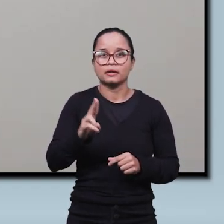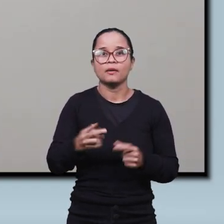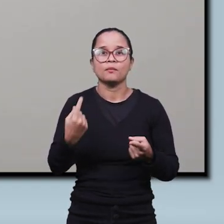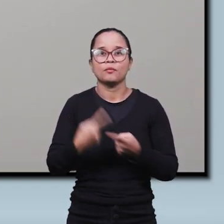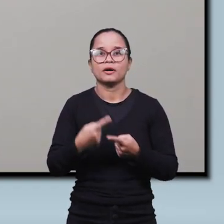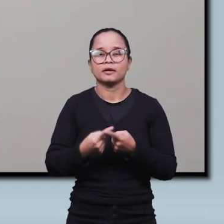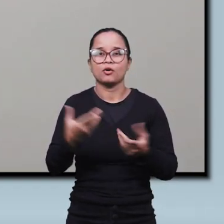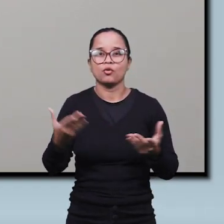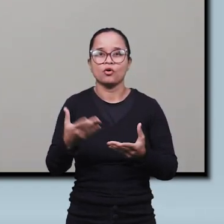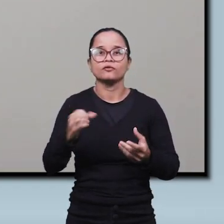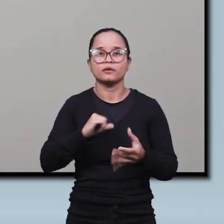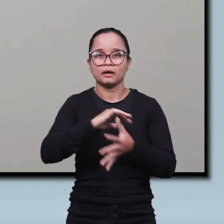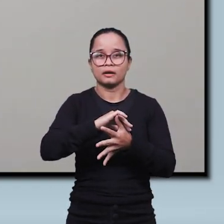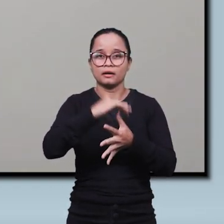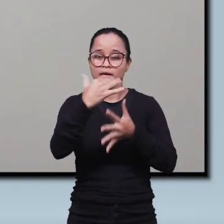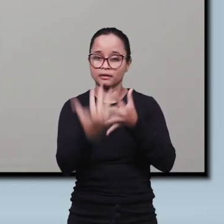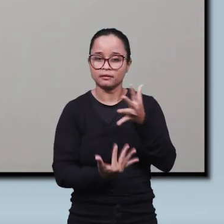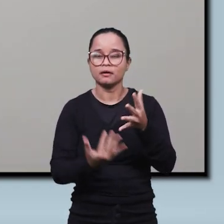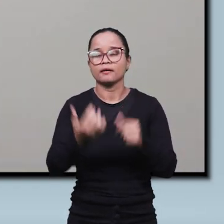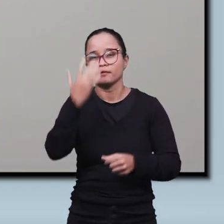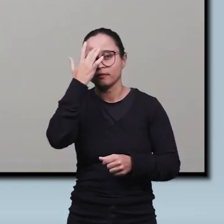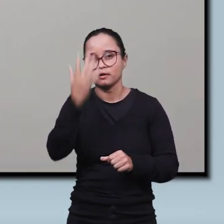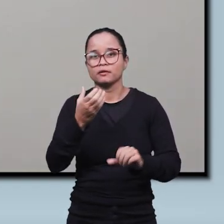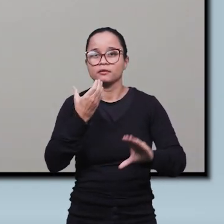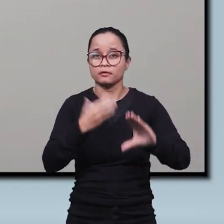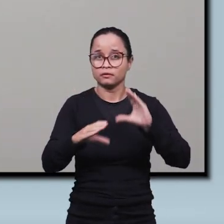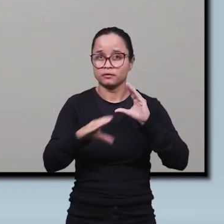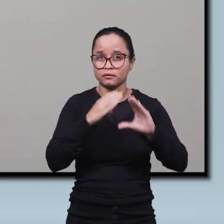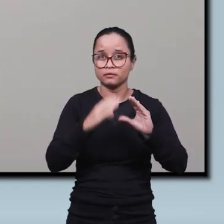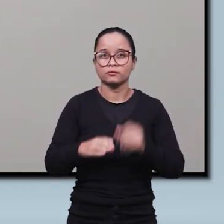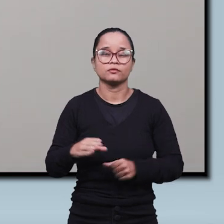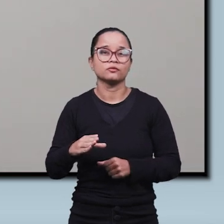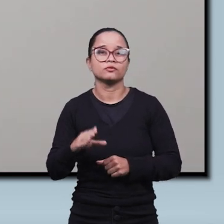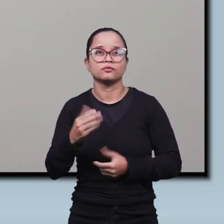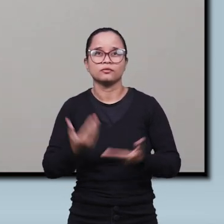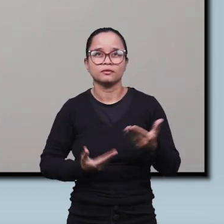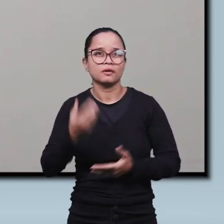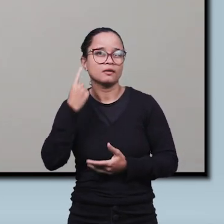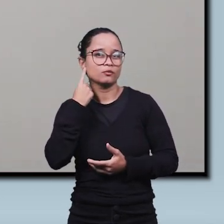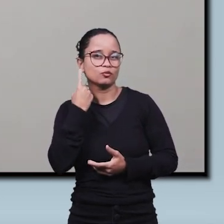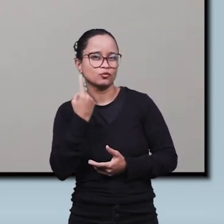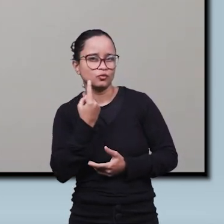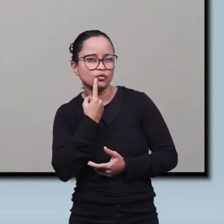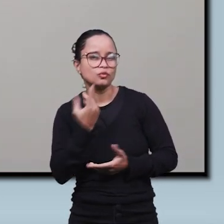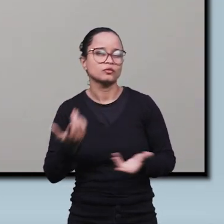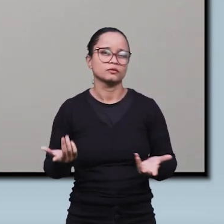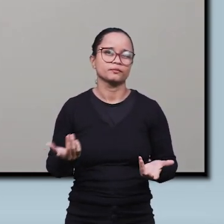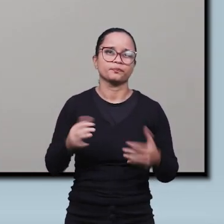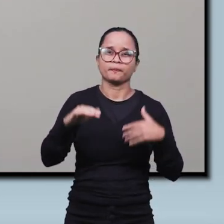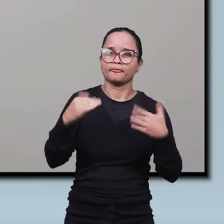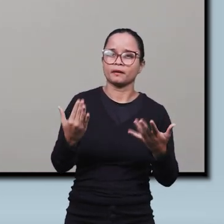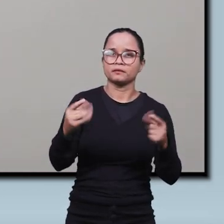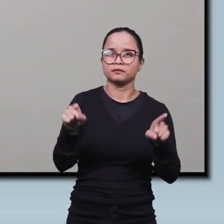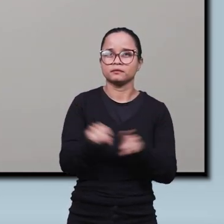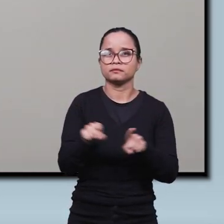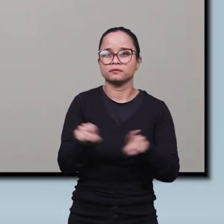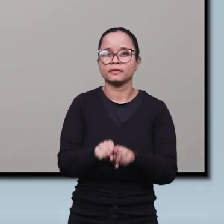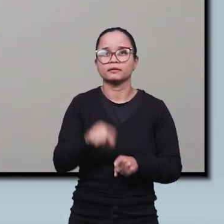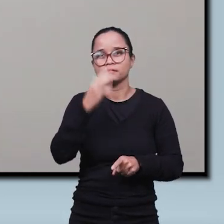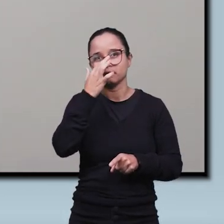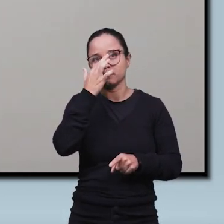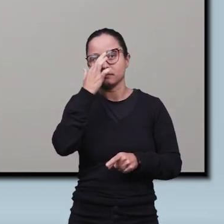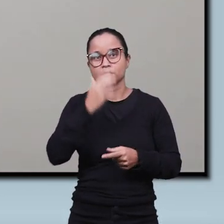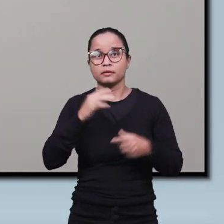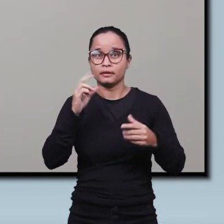Libras que favorece, né, a comunicação dos nossos irmãos surdos, né? Então, e além do que também